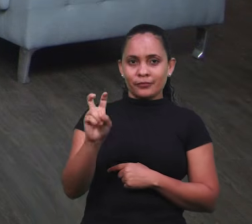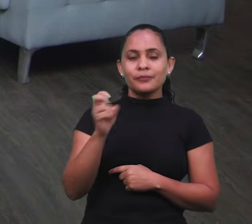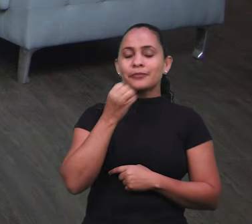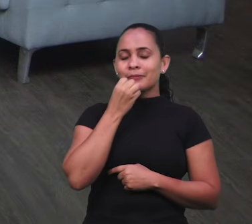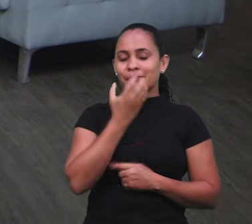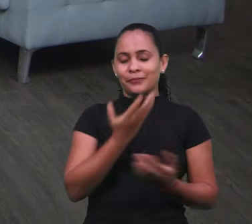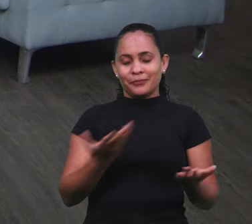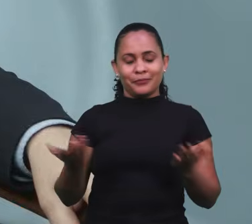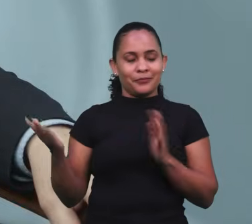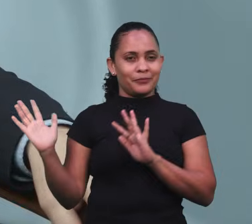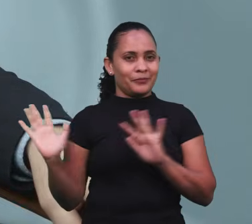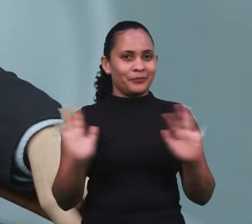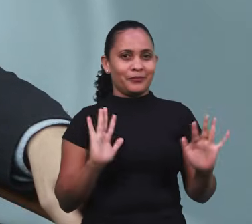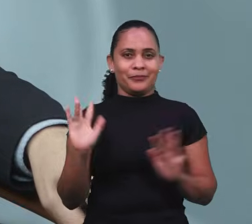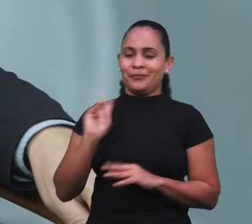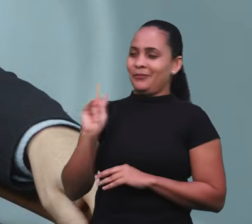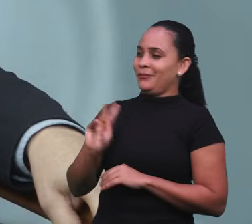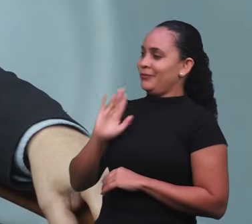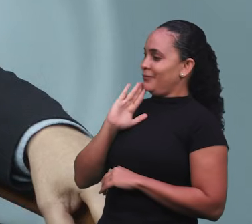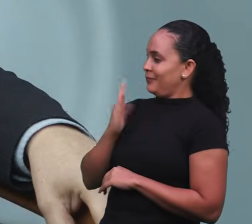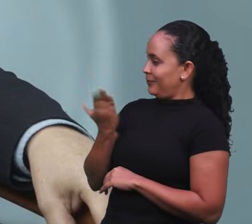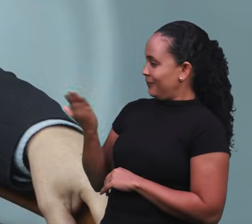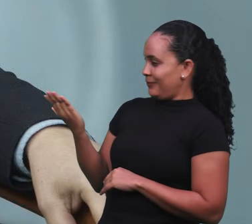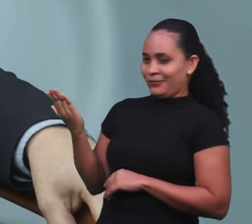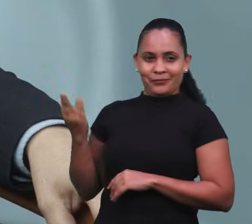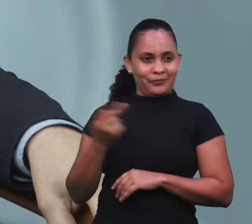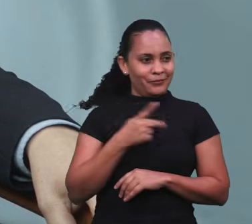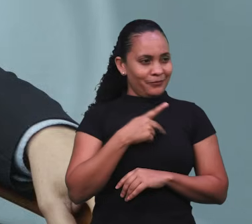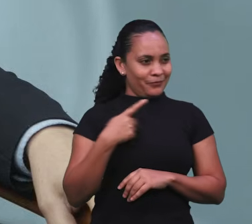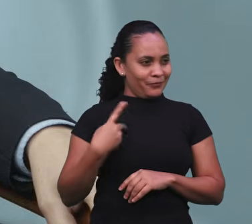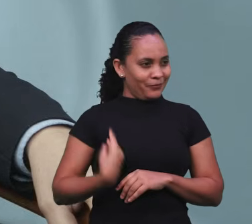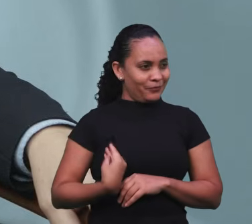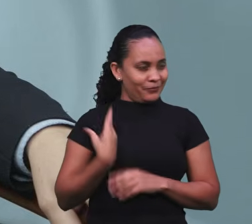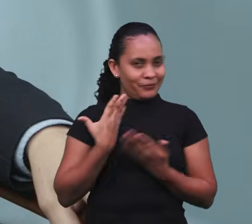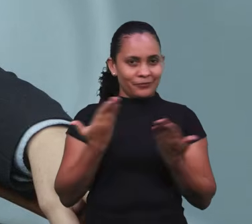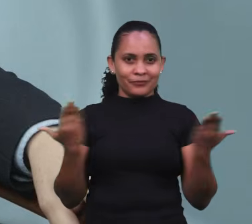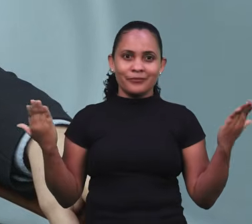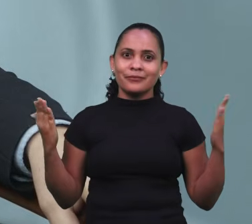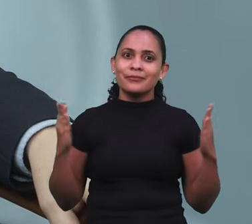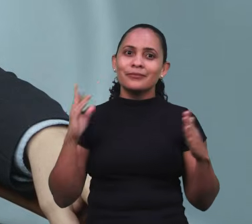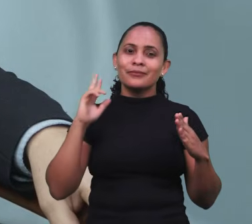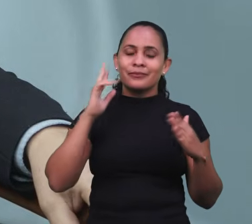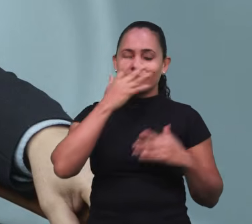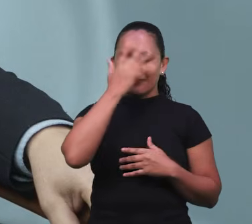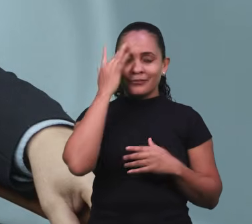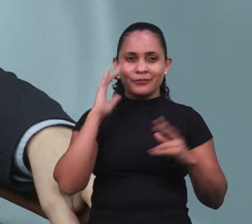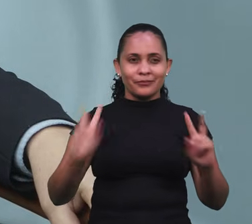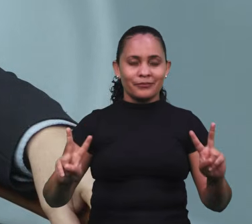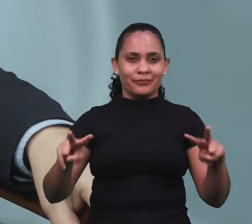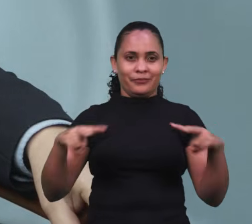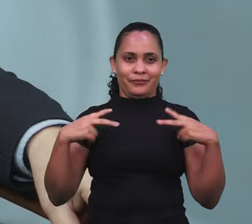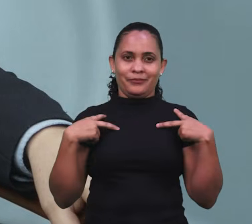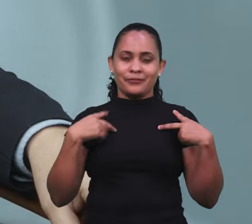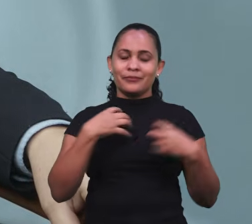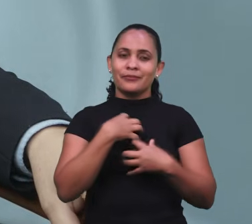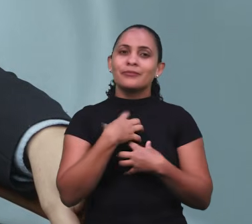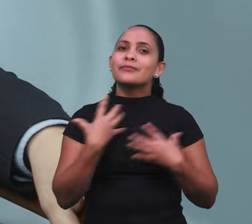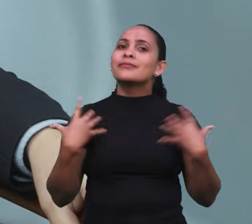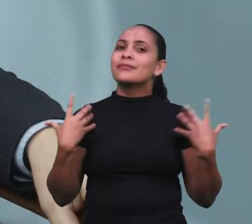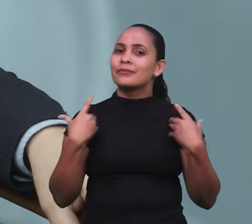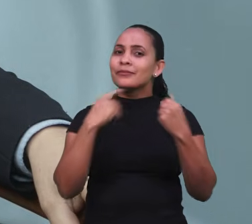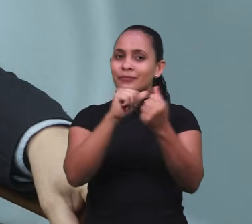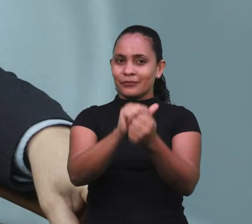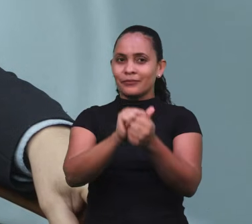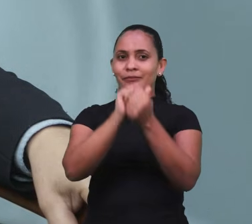muito bem-vindo. Pai do Senhor, pastor Abel, pastor Raniel, a todos os irmãos que nos acompanham, uma grande alegria ter a